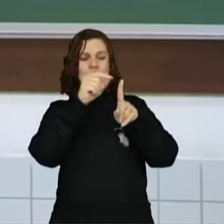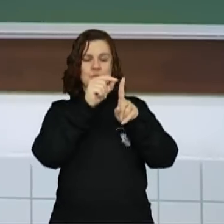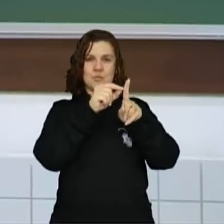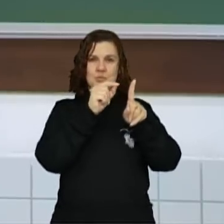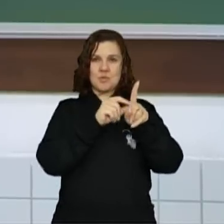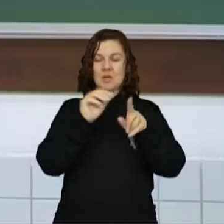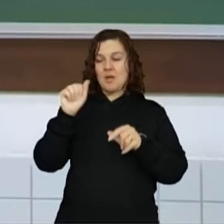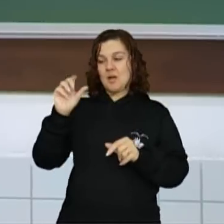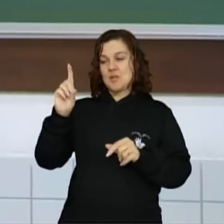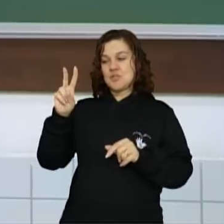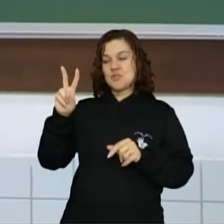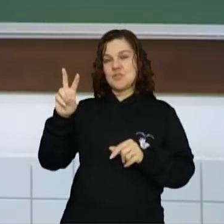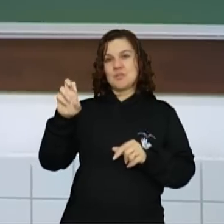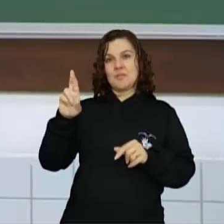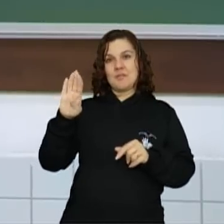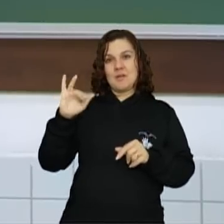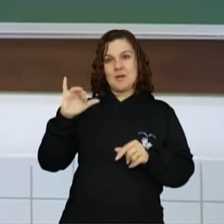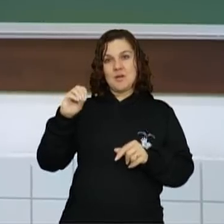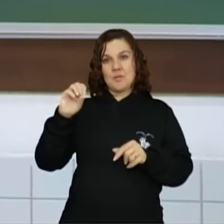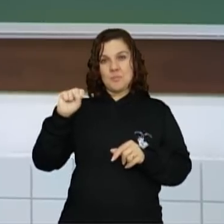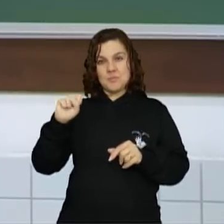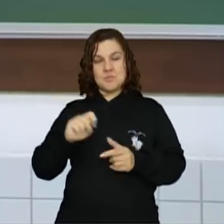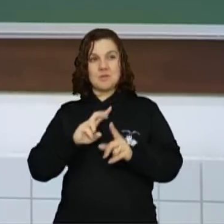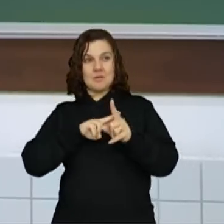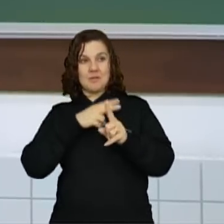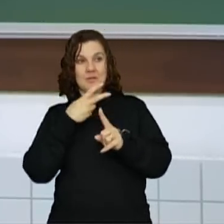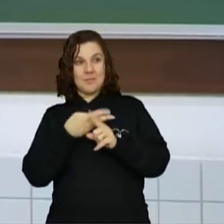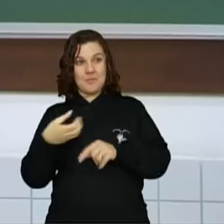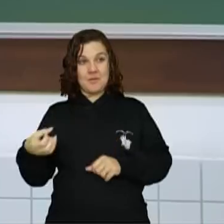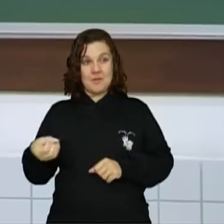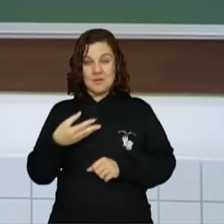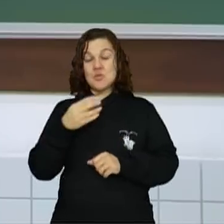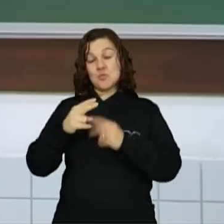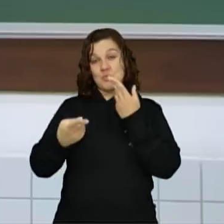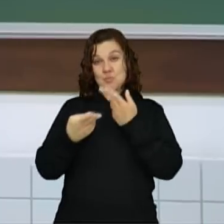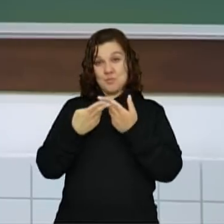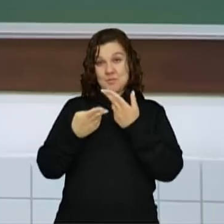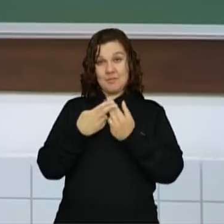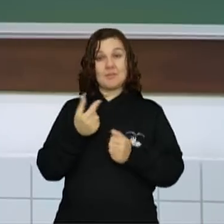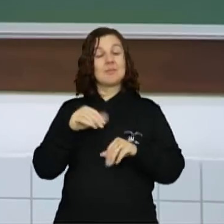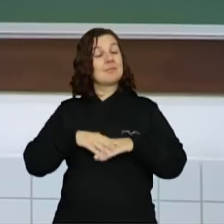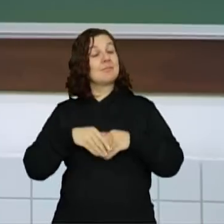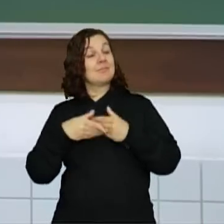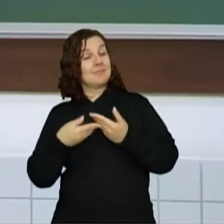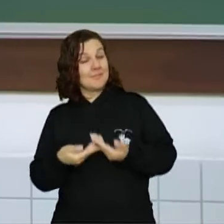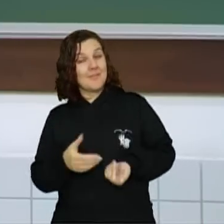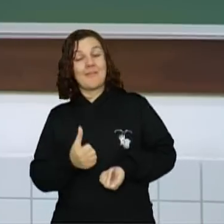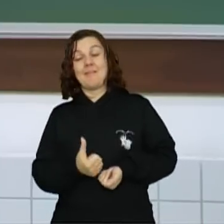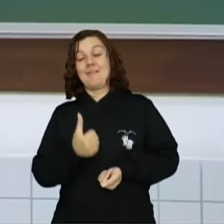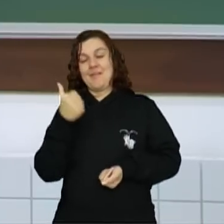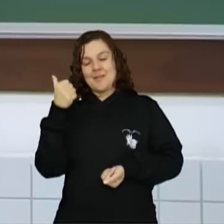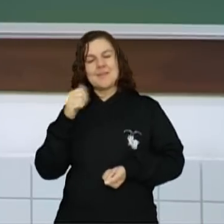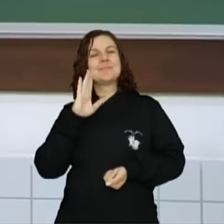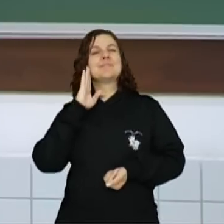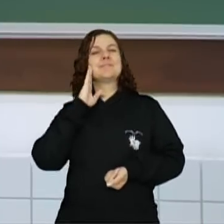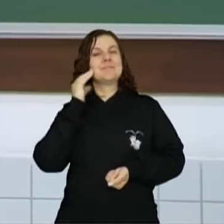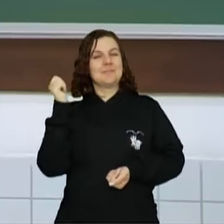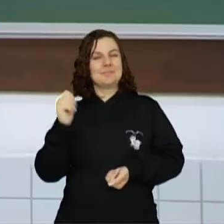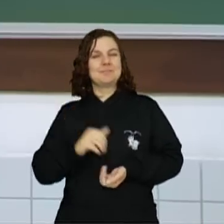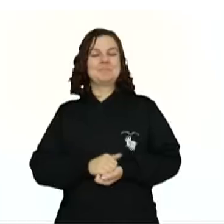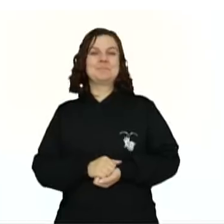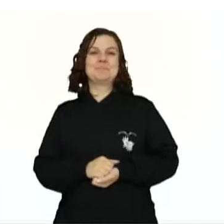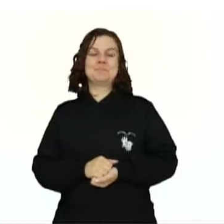de advérbios e alguns advérbios que são mais usados. Então, nessa questão aí, vocês vão